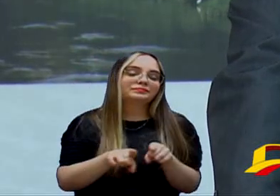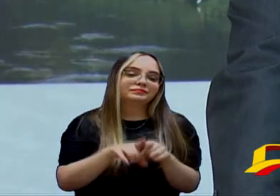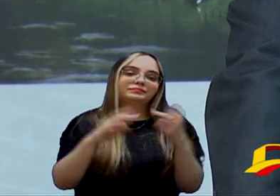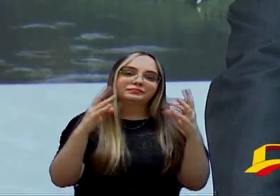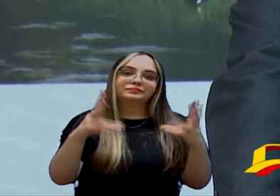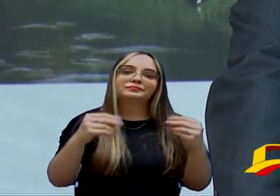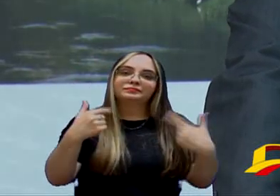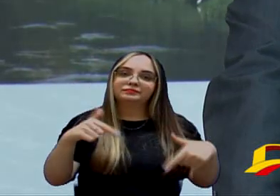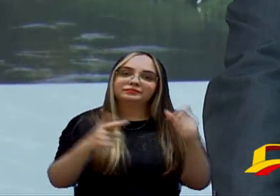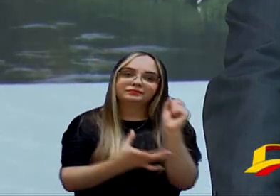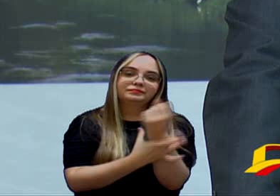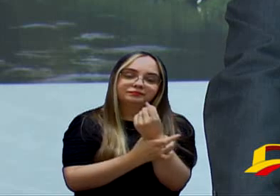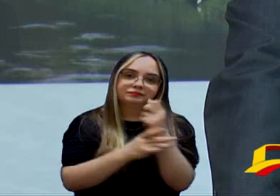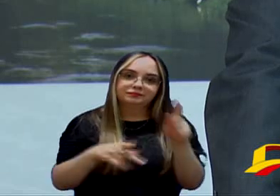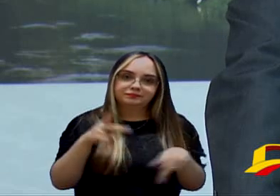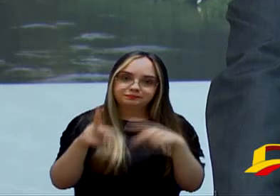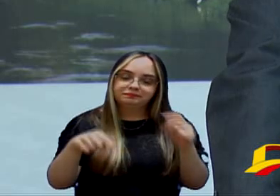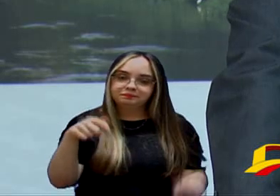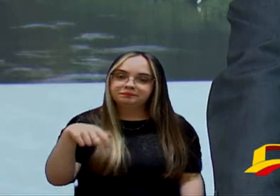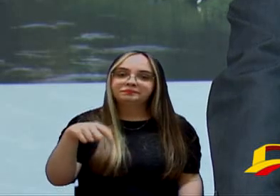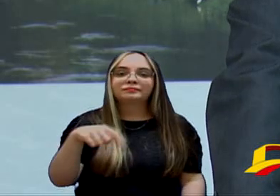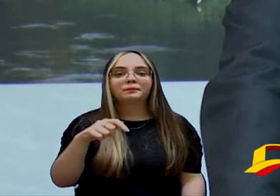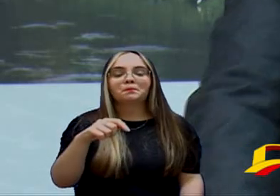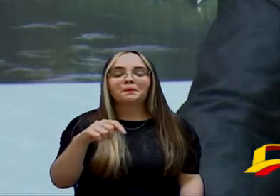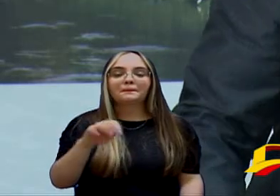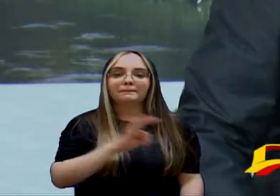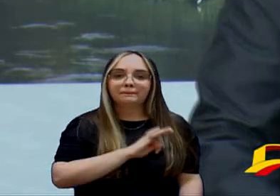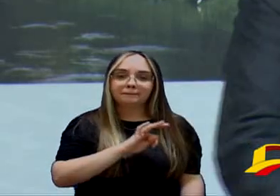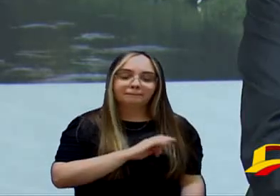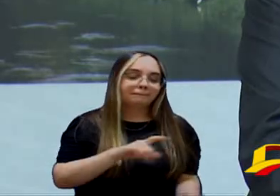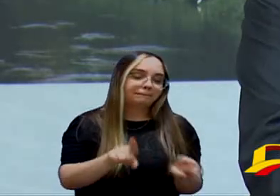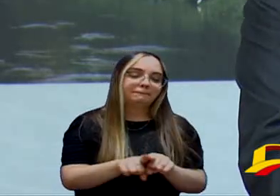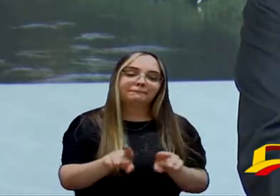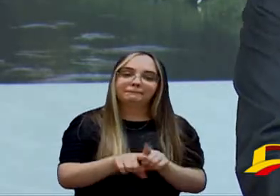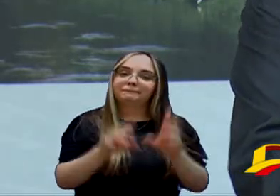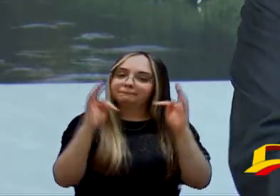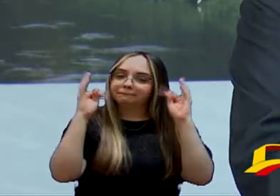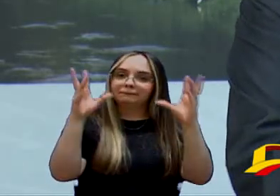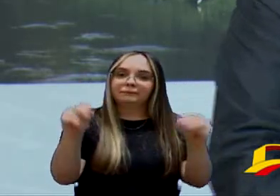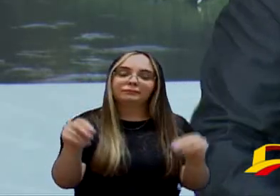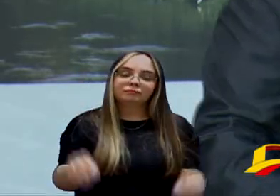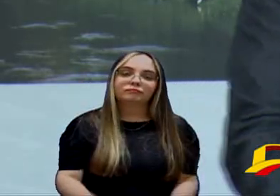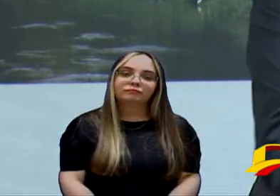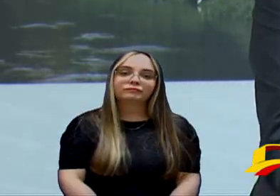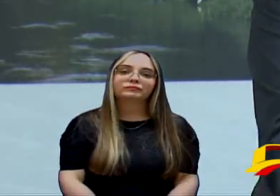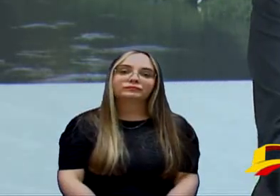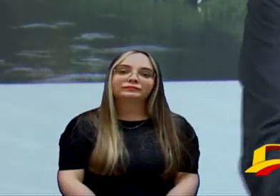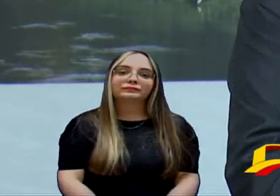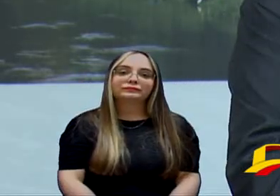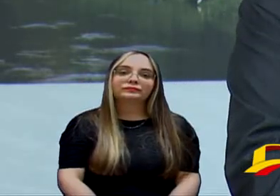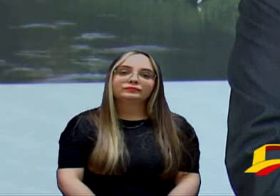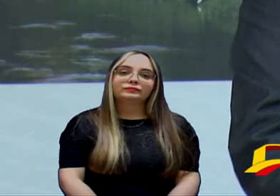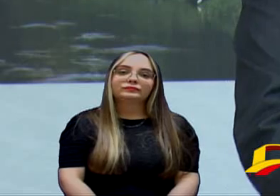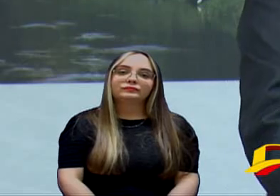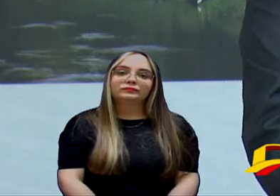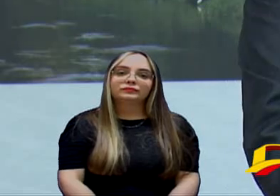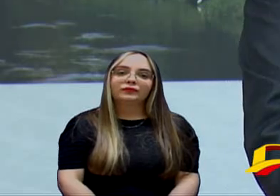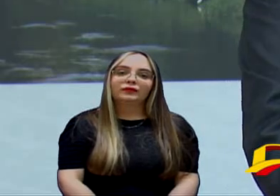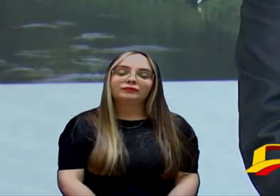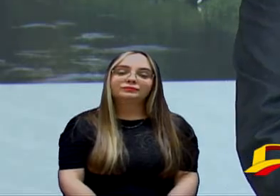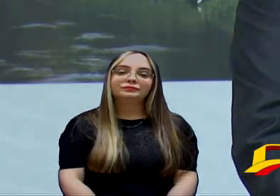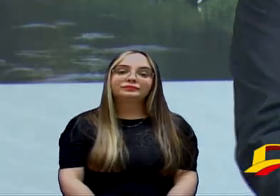de segurança pública da polícia militar e também da Polícia Civil estamos aqui